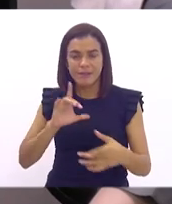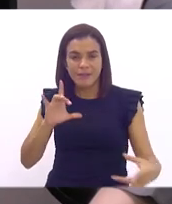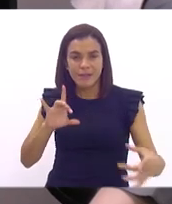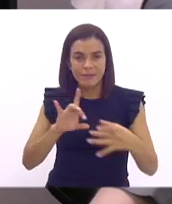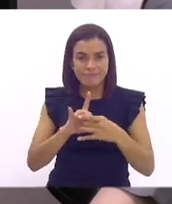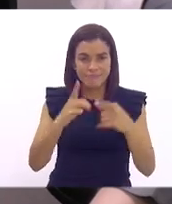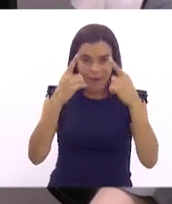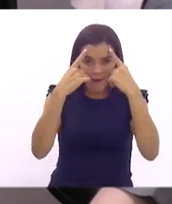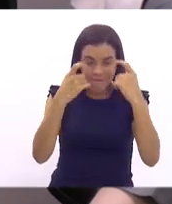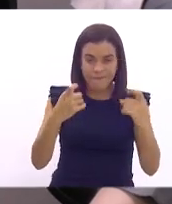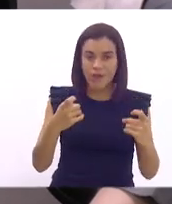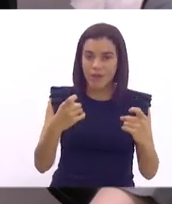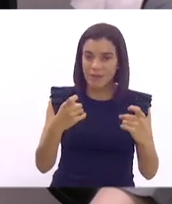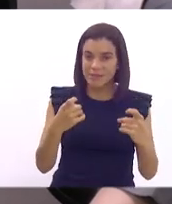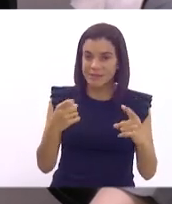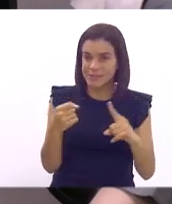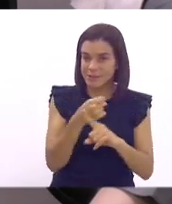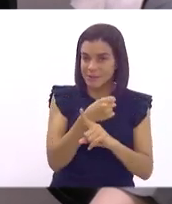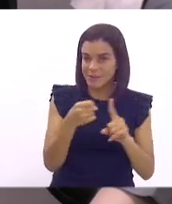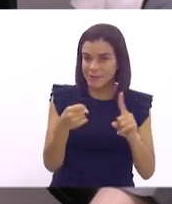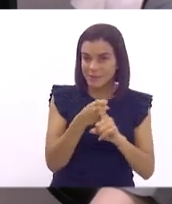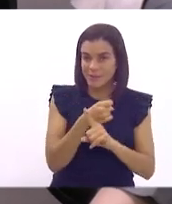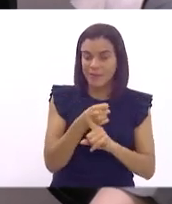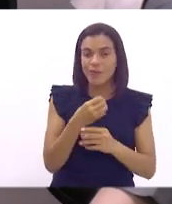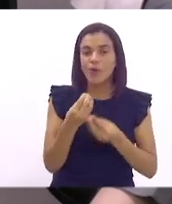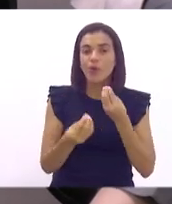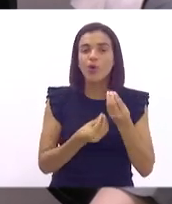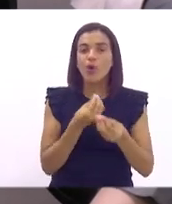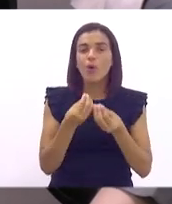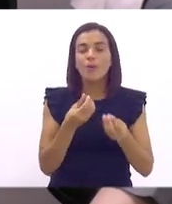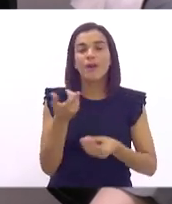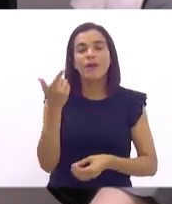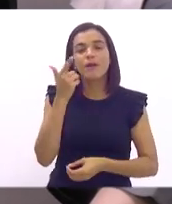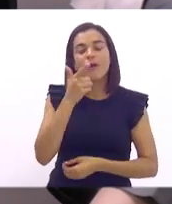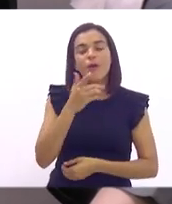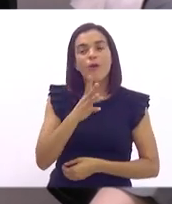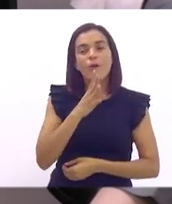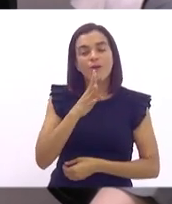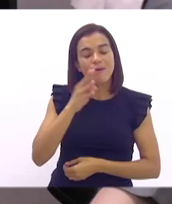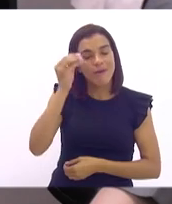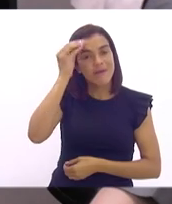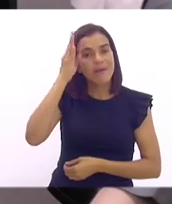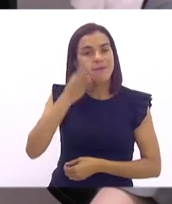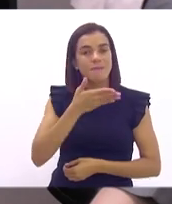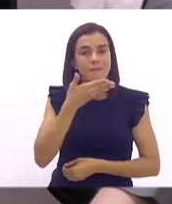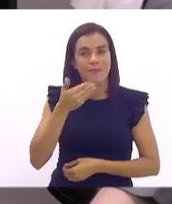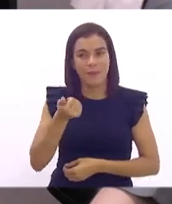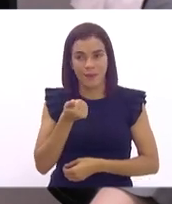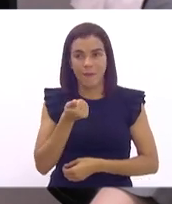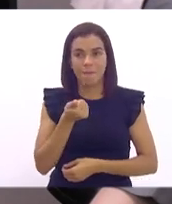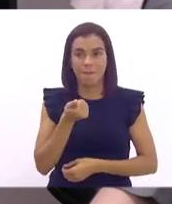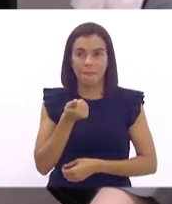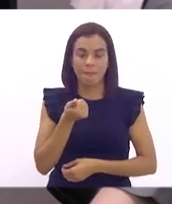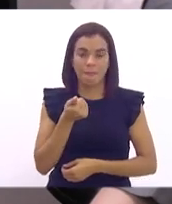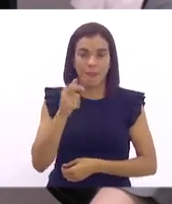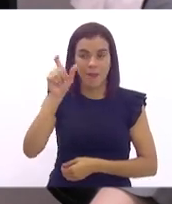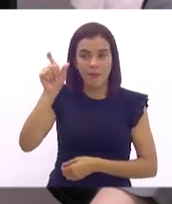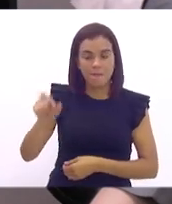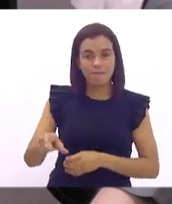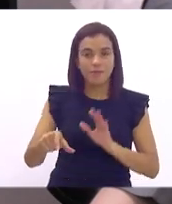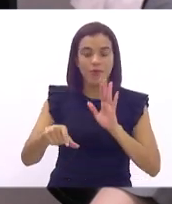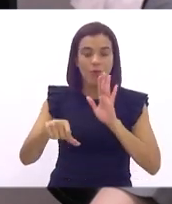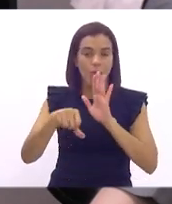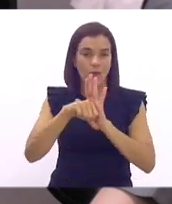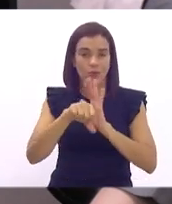com a violência vivida. E com ela conhecer melhor o suposto autor, o alegado autor de violência, do